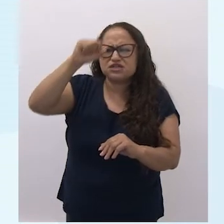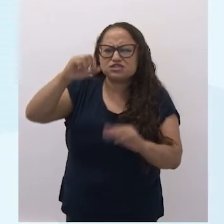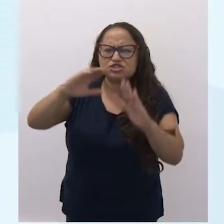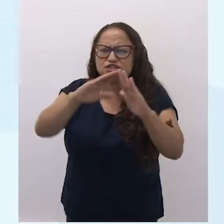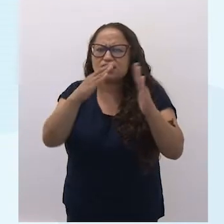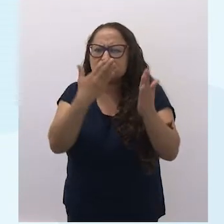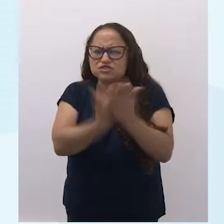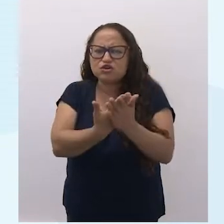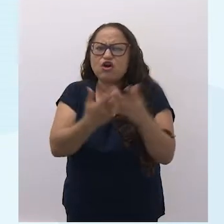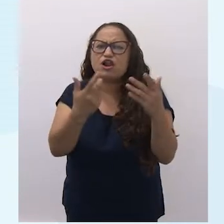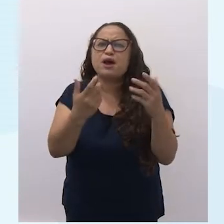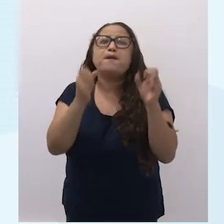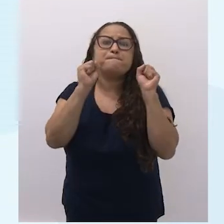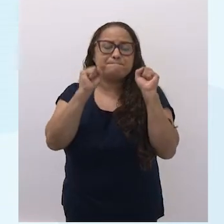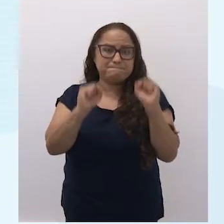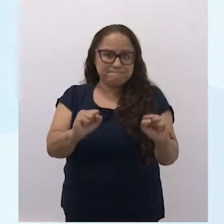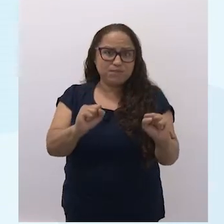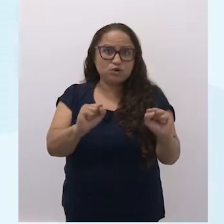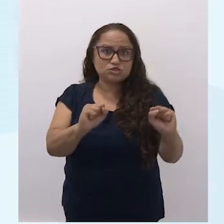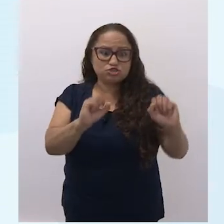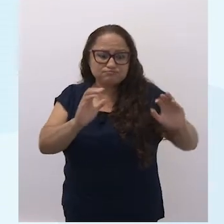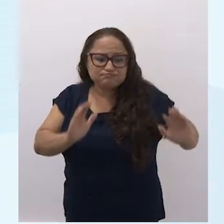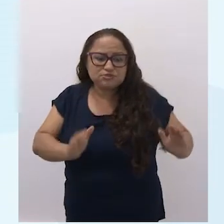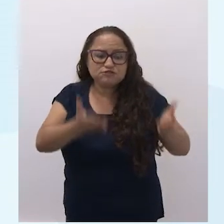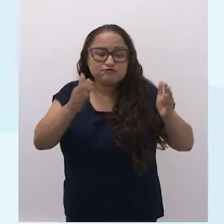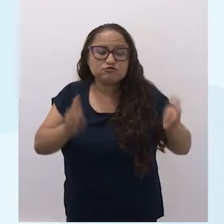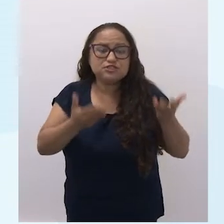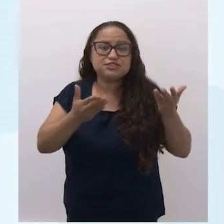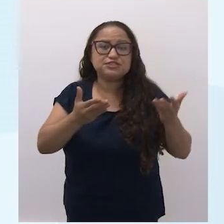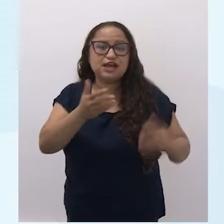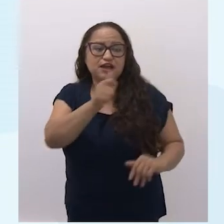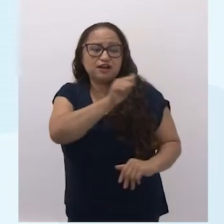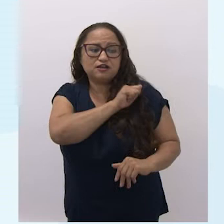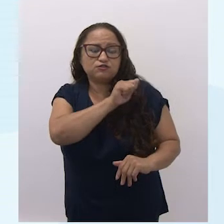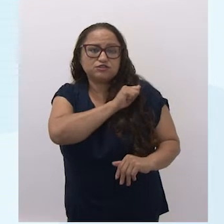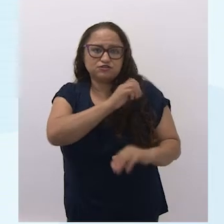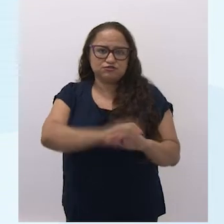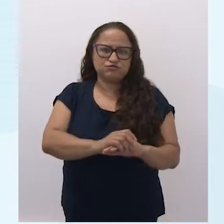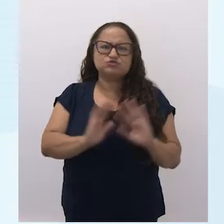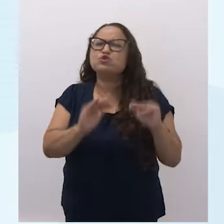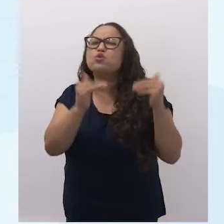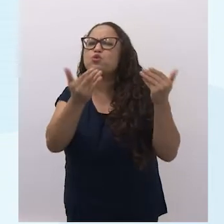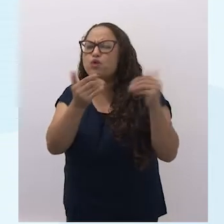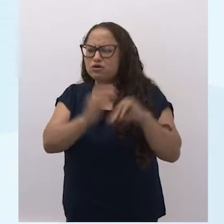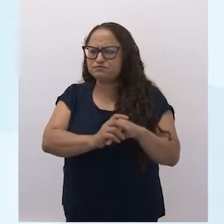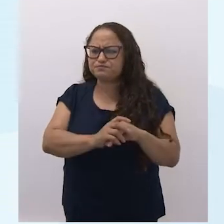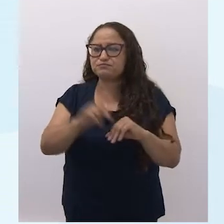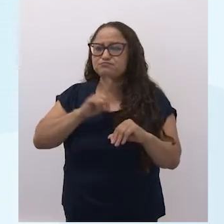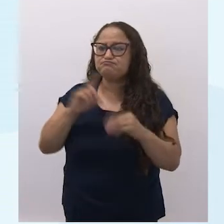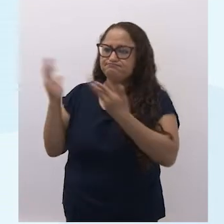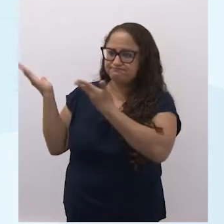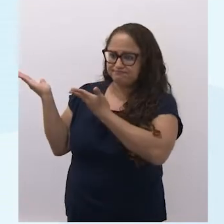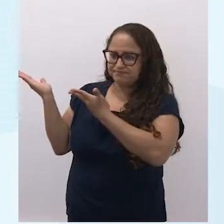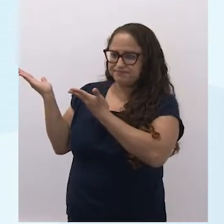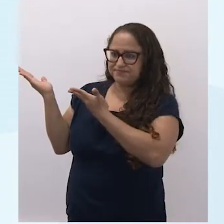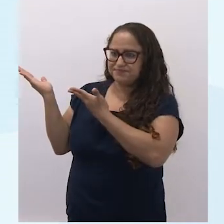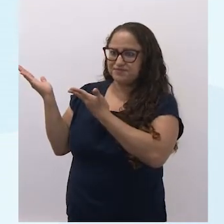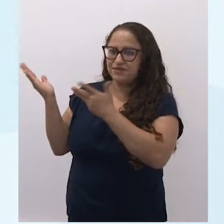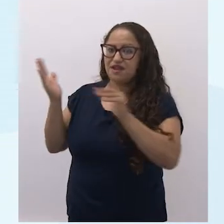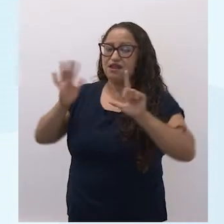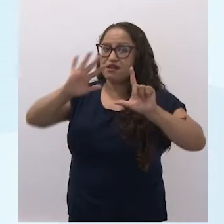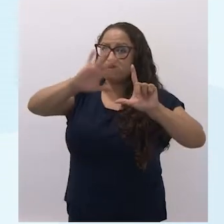deve proporcionar aos estudantes? Então, aqui tem várias imagens, né?